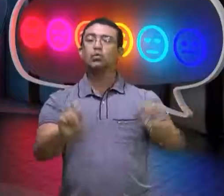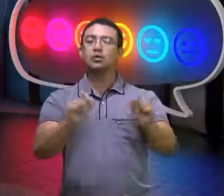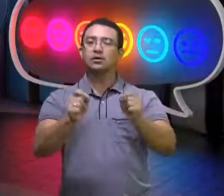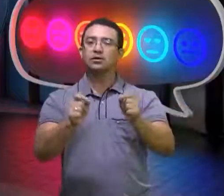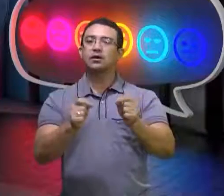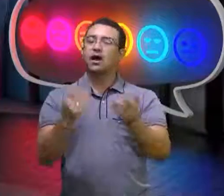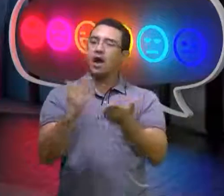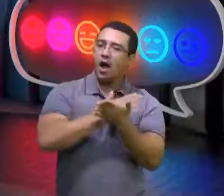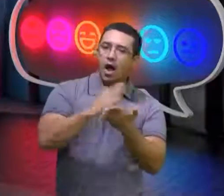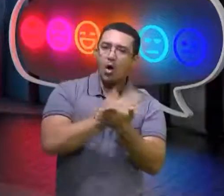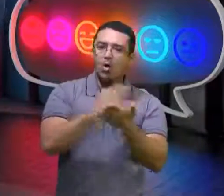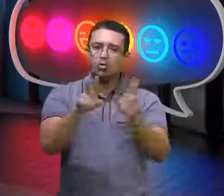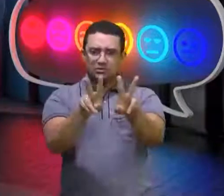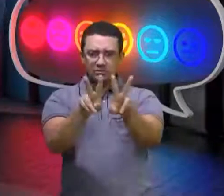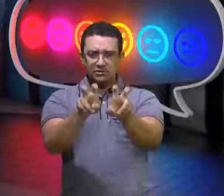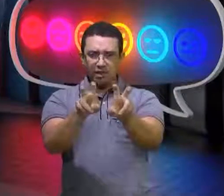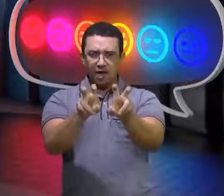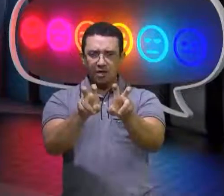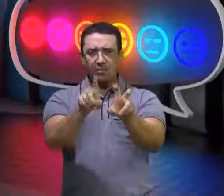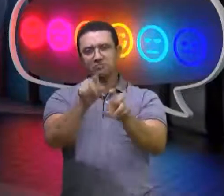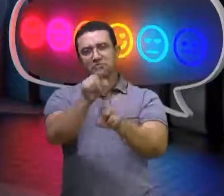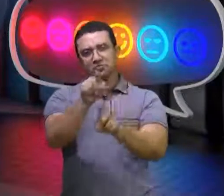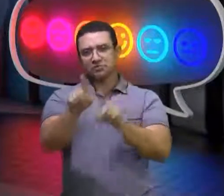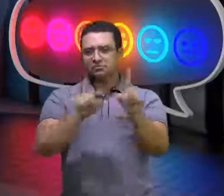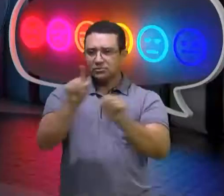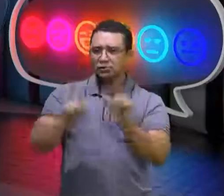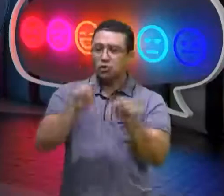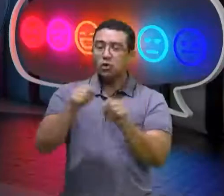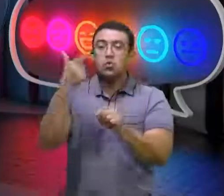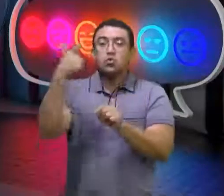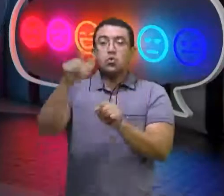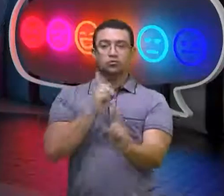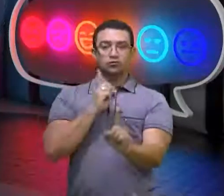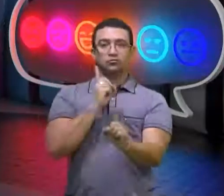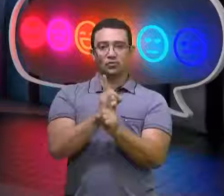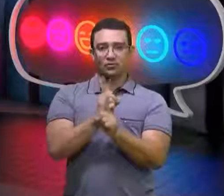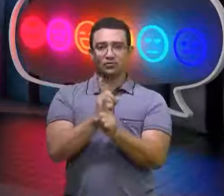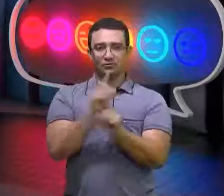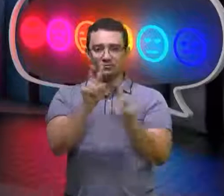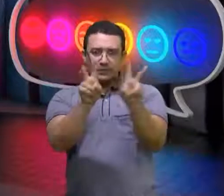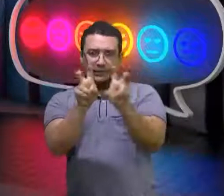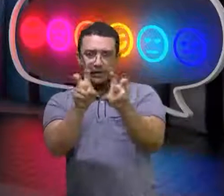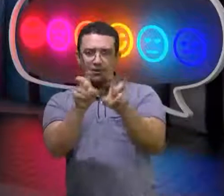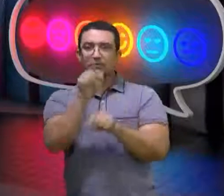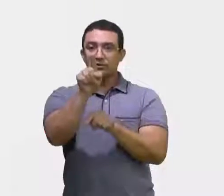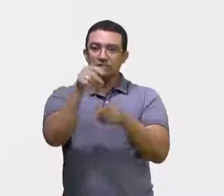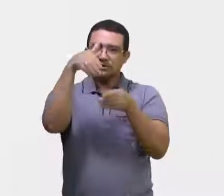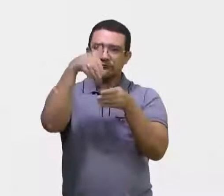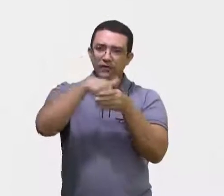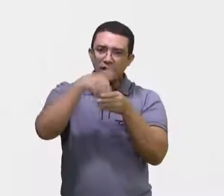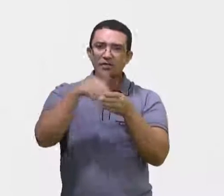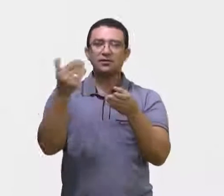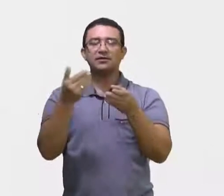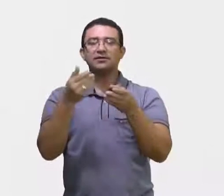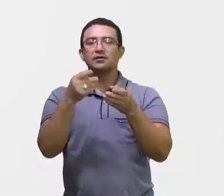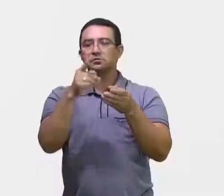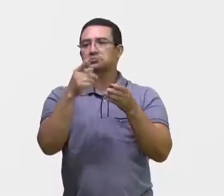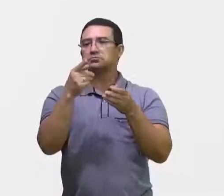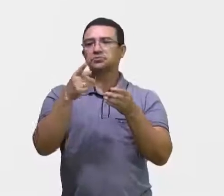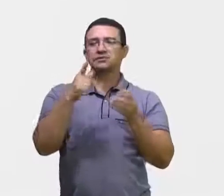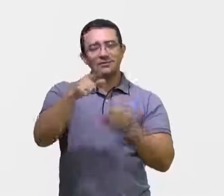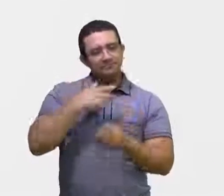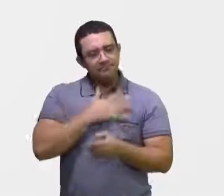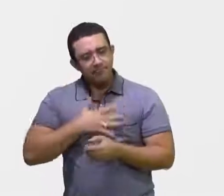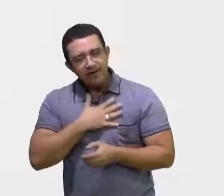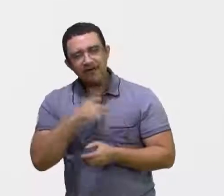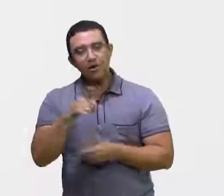algumas sugestões de tema para vocês nos ajudarem para o nosso próximo encontro. Então, volta aí na cartela. Fiquem todos bem,